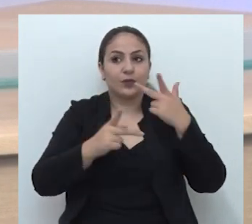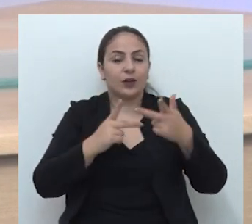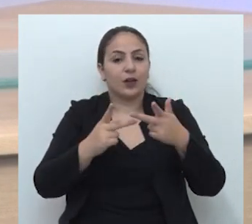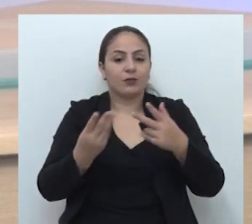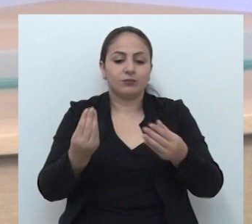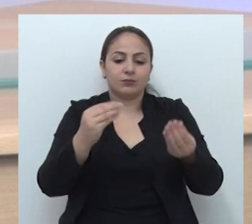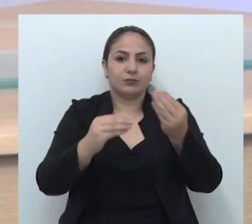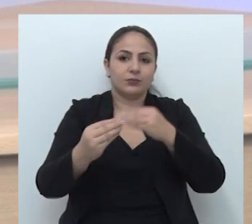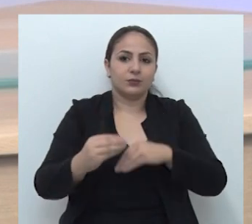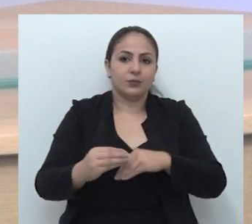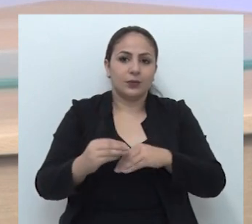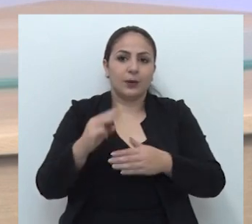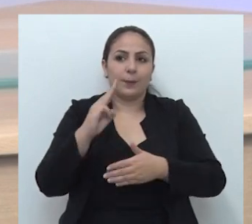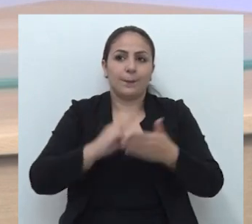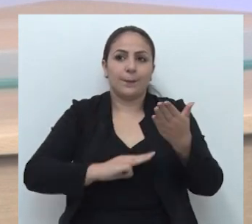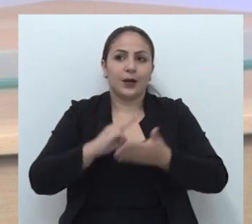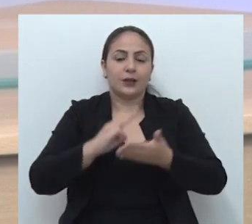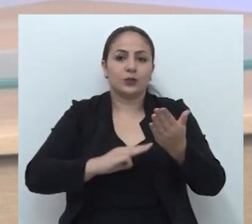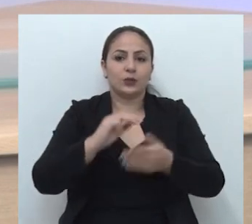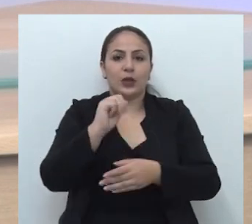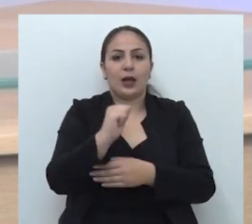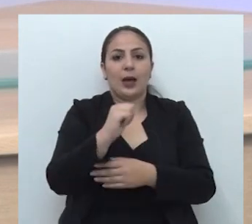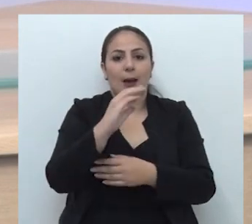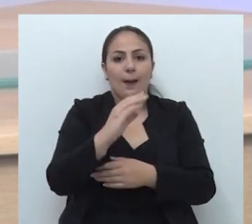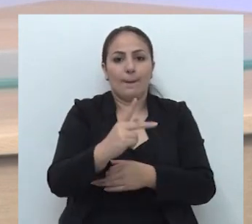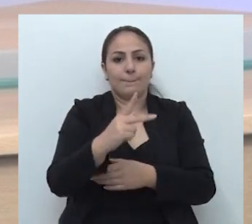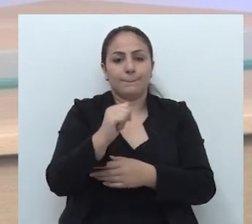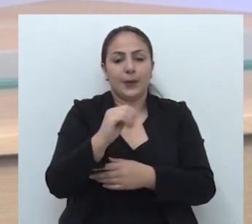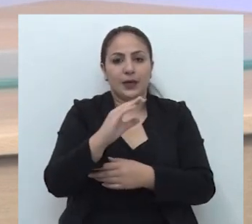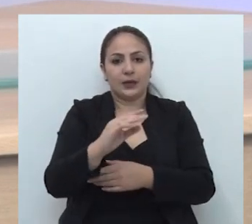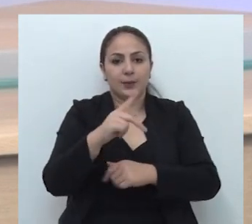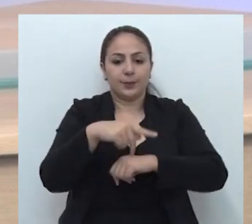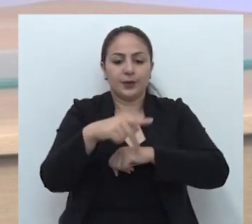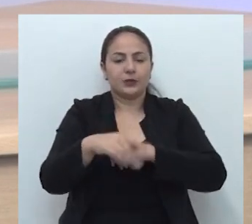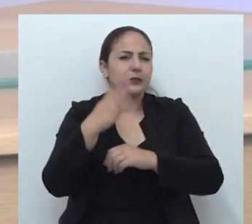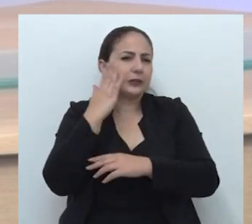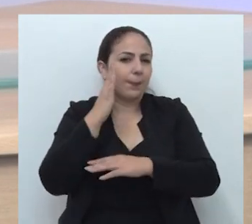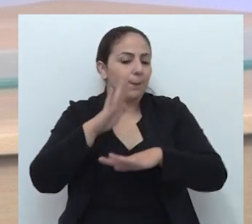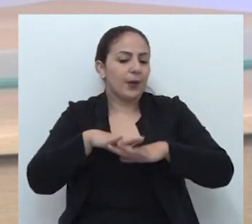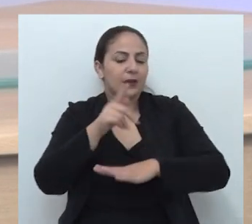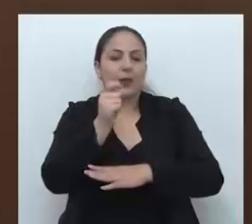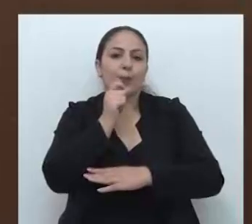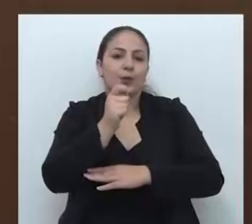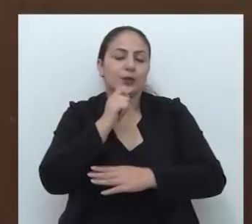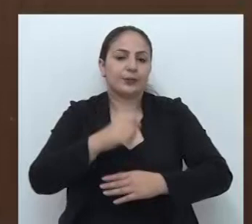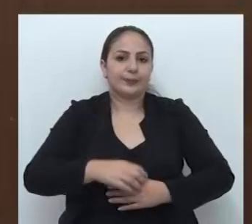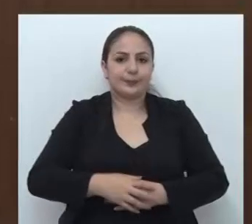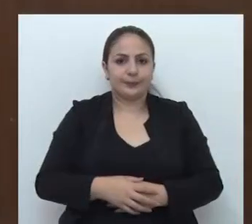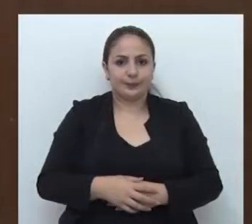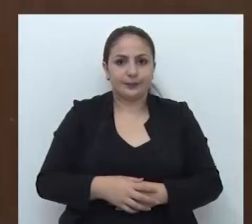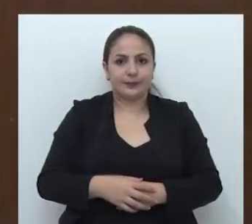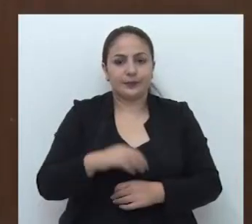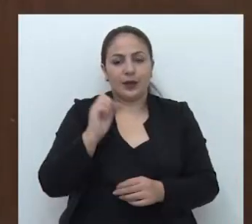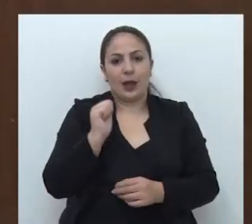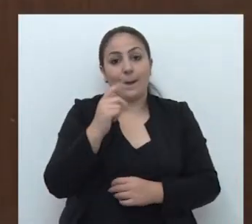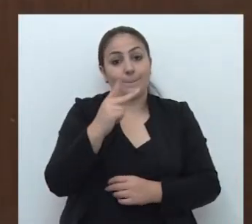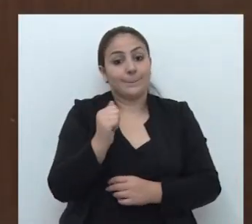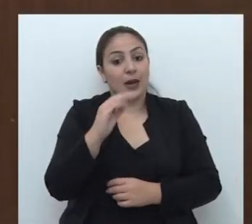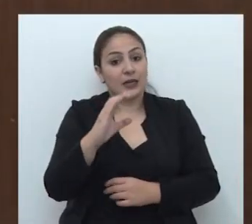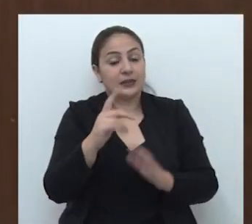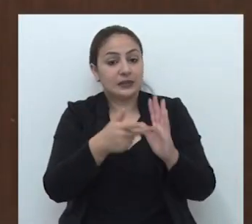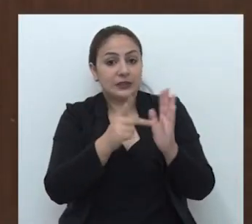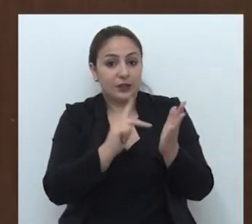da implementação do método APAC em Passo Fundo. Saiba mais na reportagem. APAC